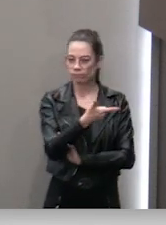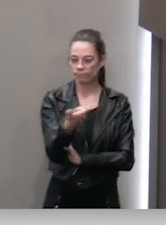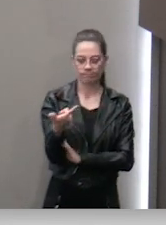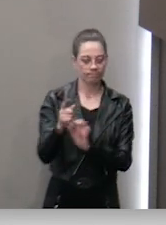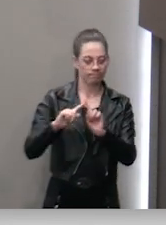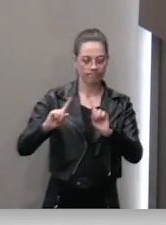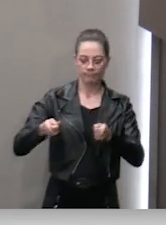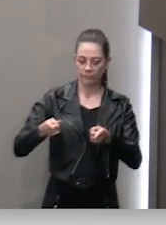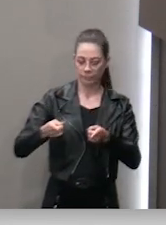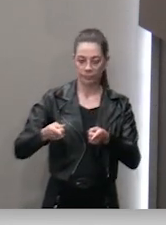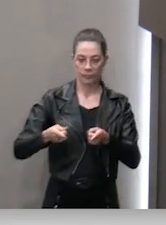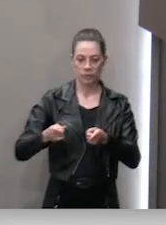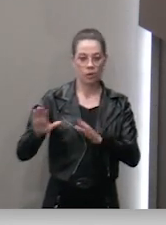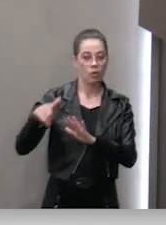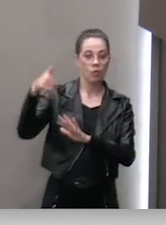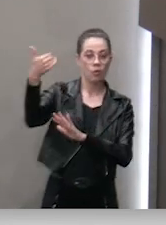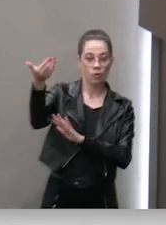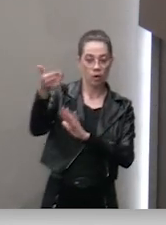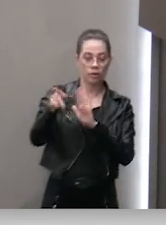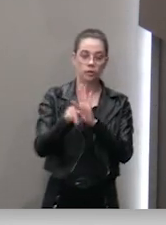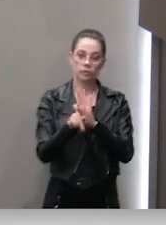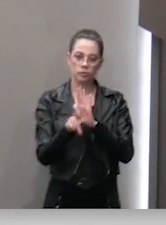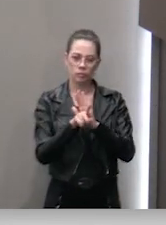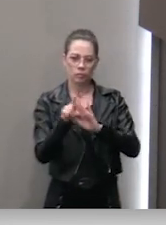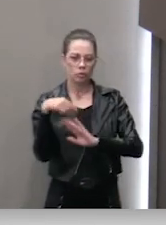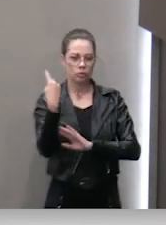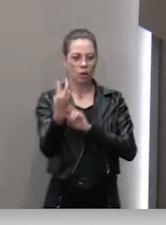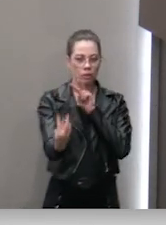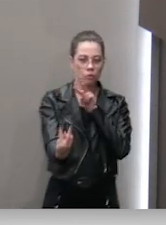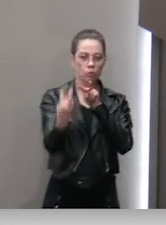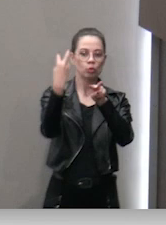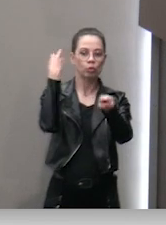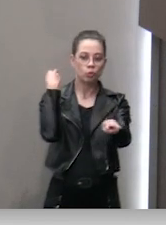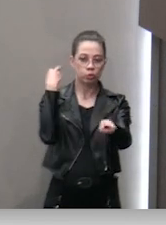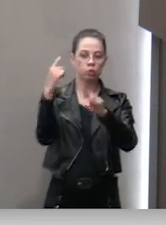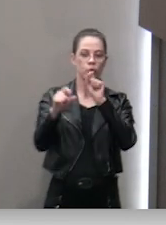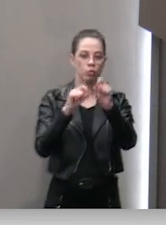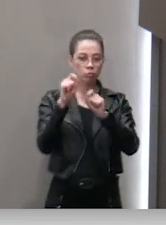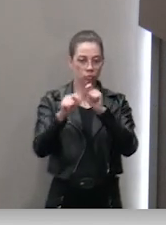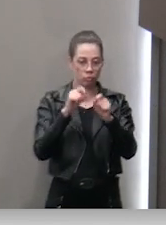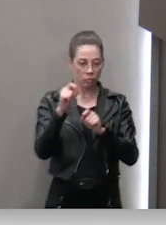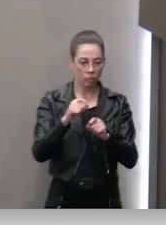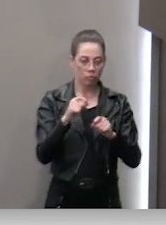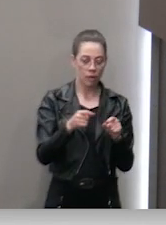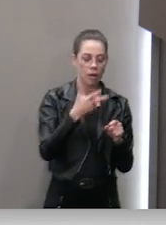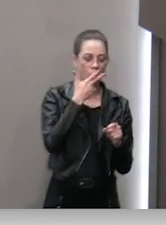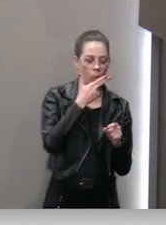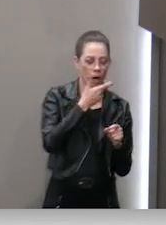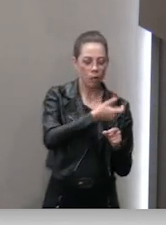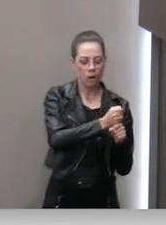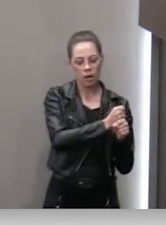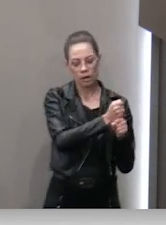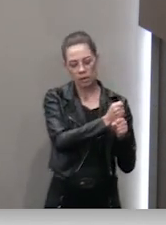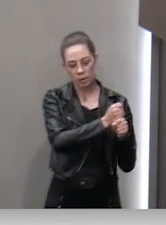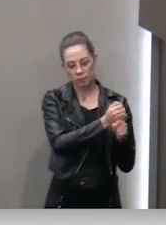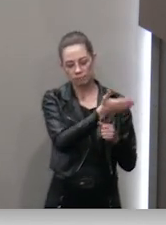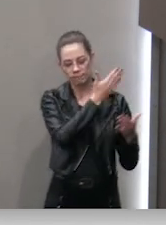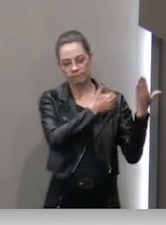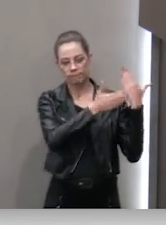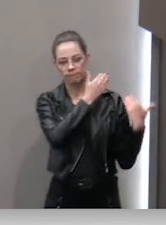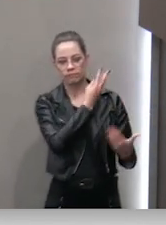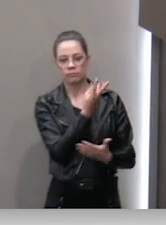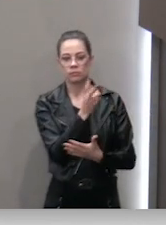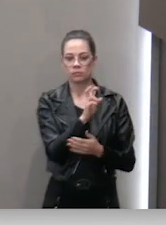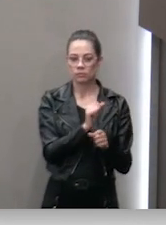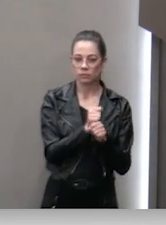públicos. E aí, Décio, nós olhamos para trás e vemos que aquela semente plantada há 35 anos